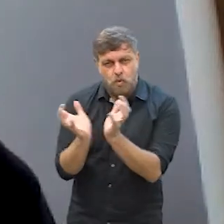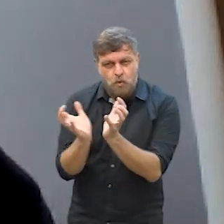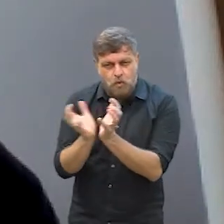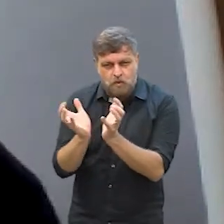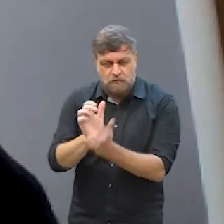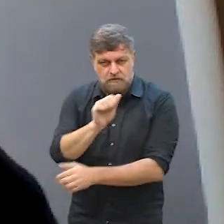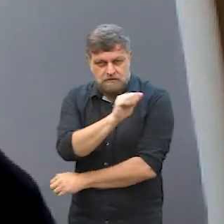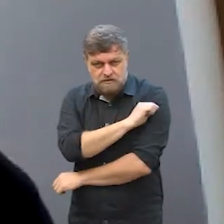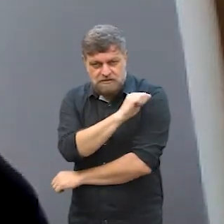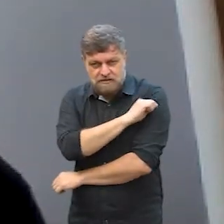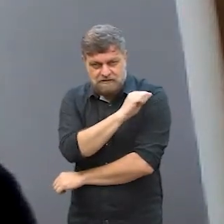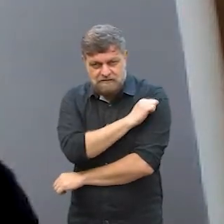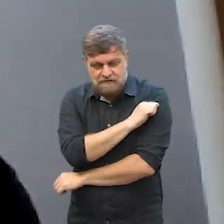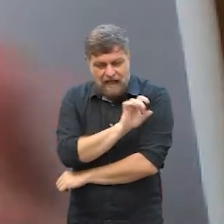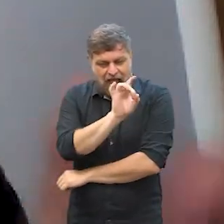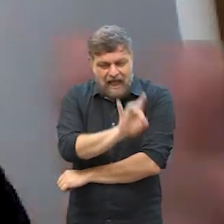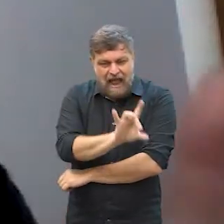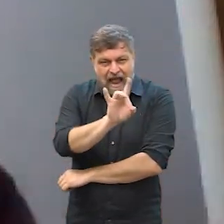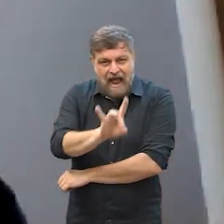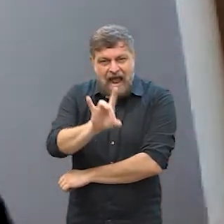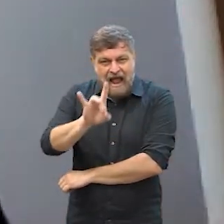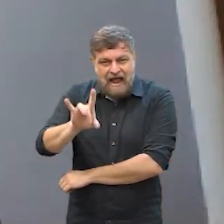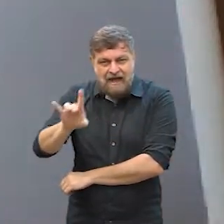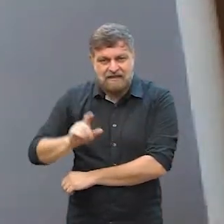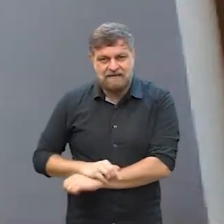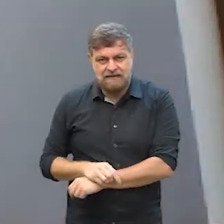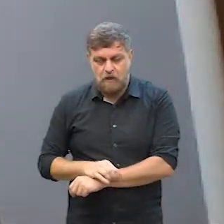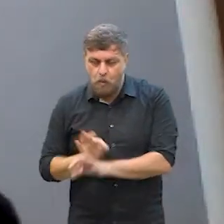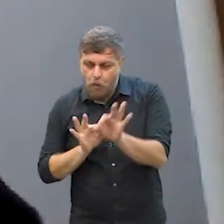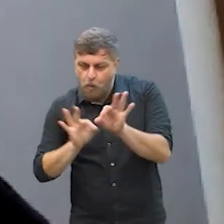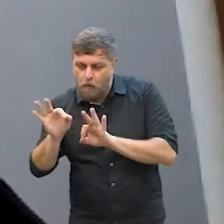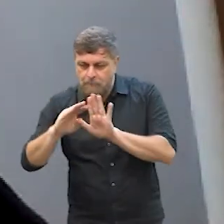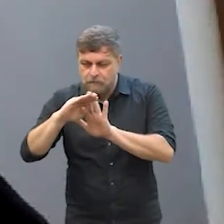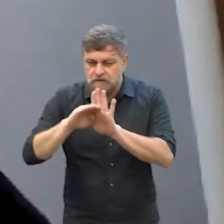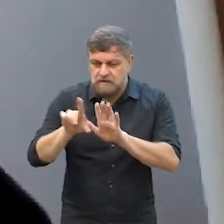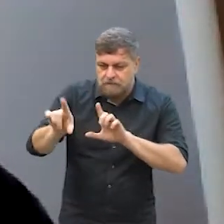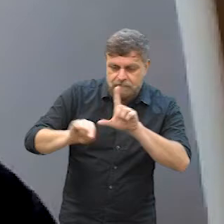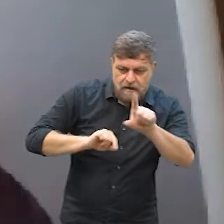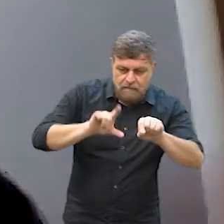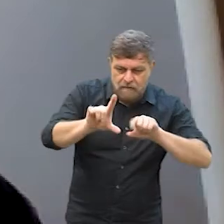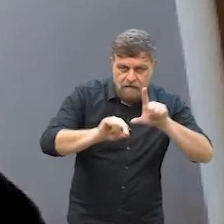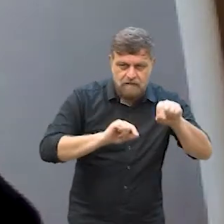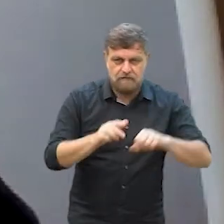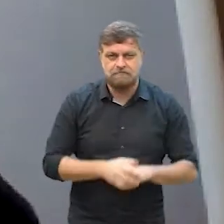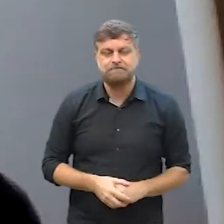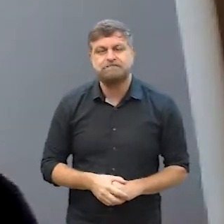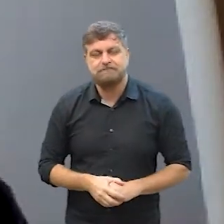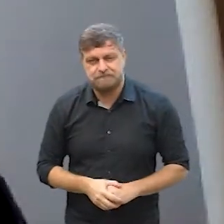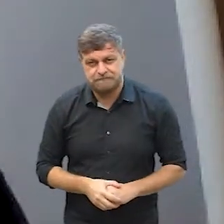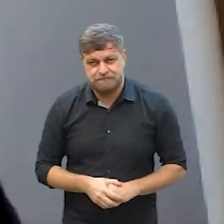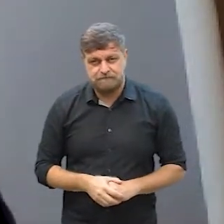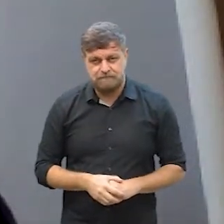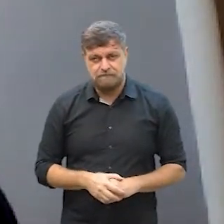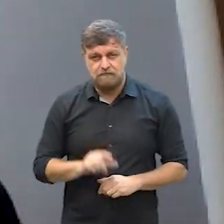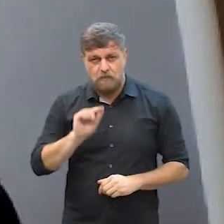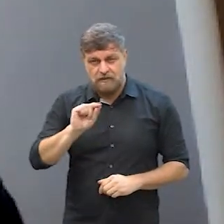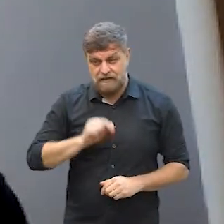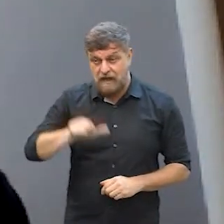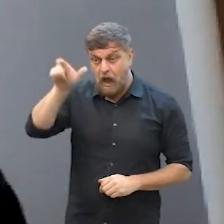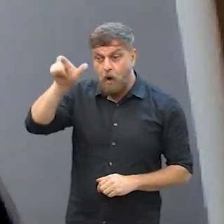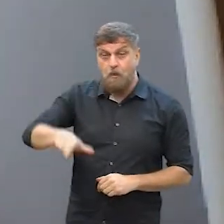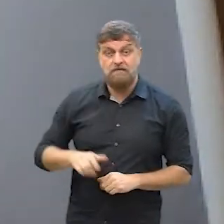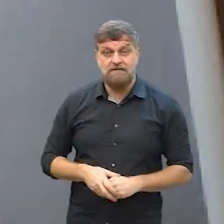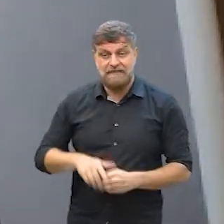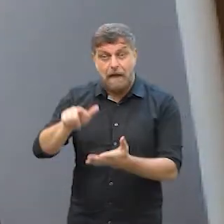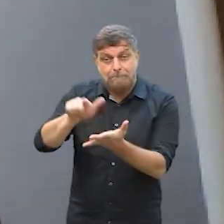turminha e os estudantes, cada um escolheu um projeto maker para fazer, tá? Pegando tutoriais do YouTube mesmo. Então, alguns vão fazer